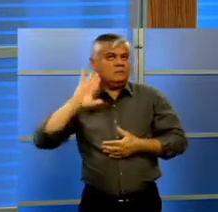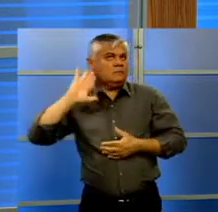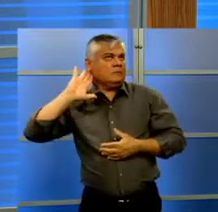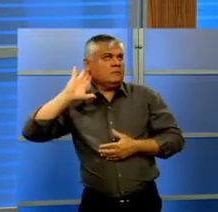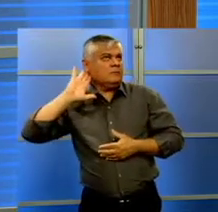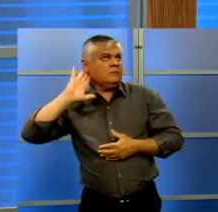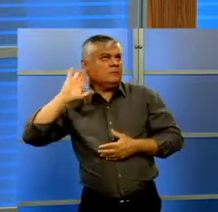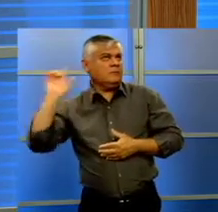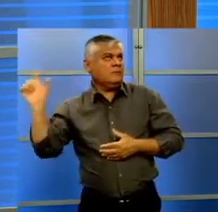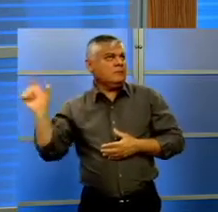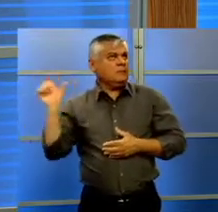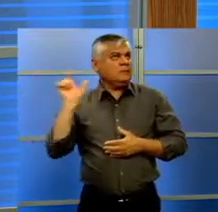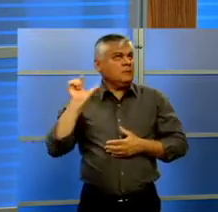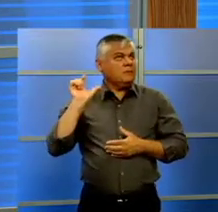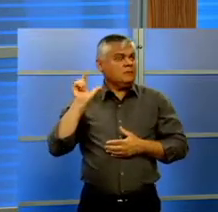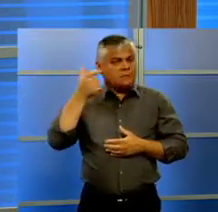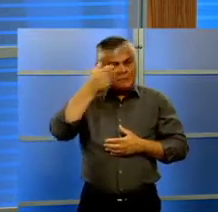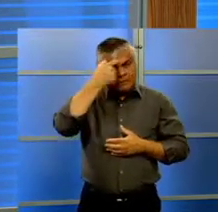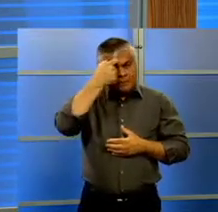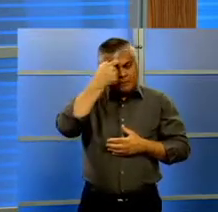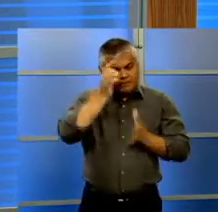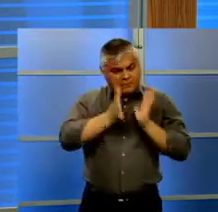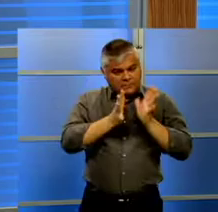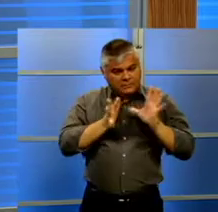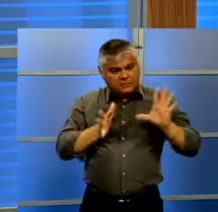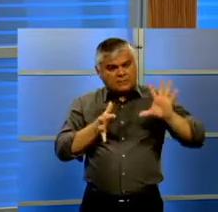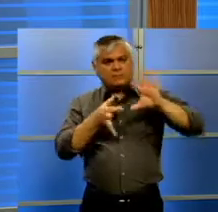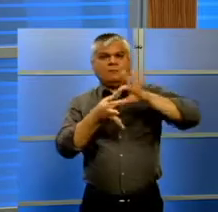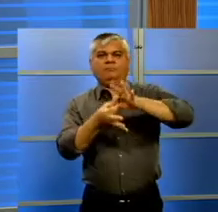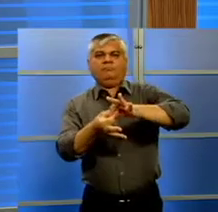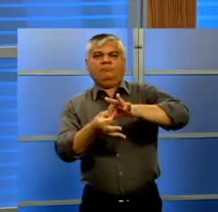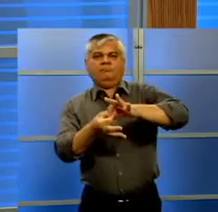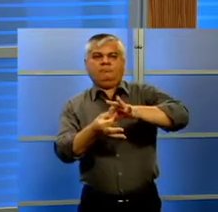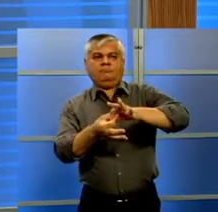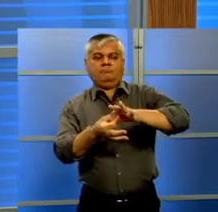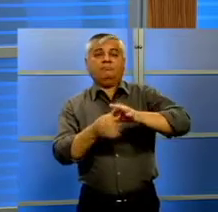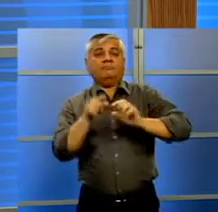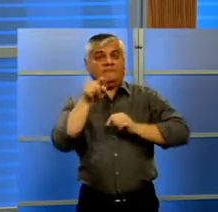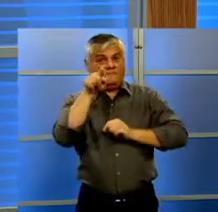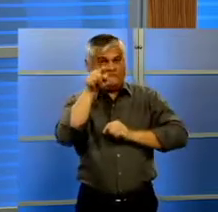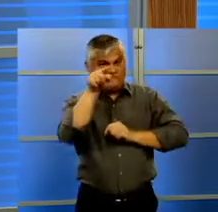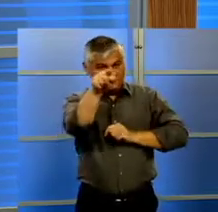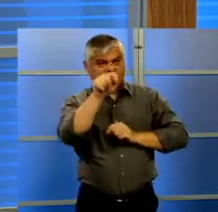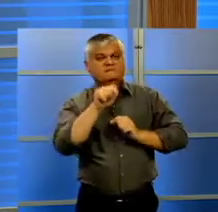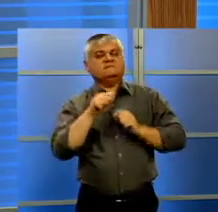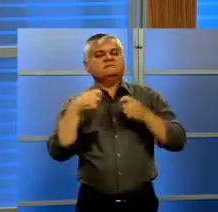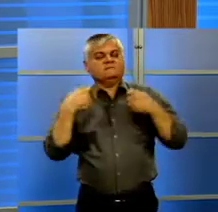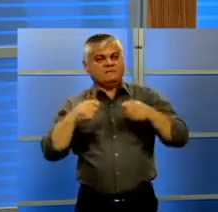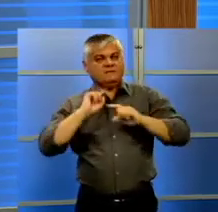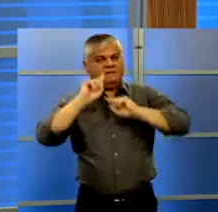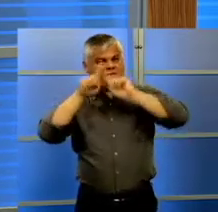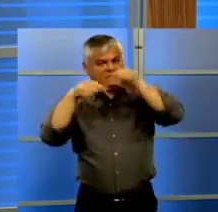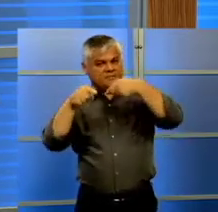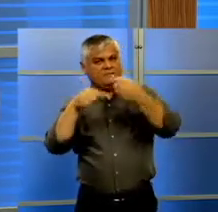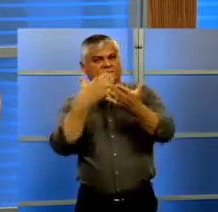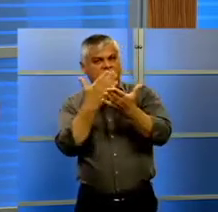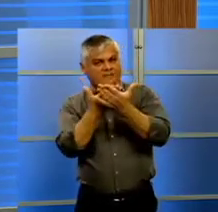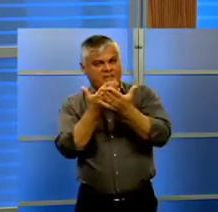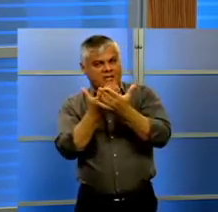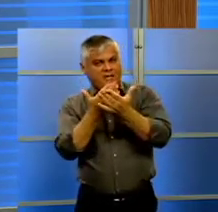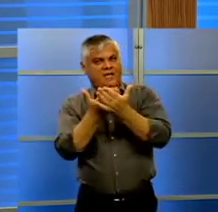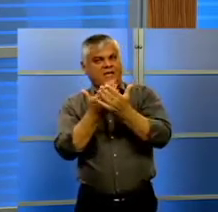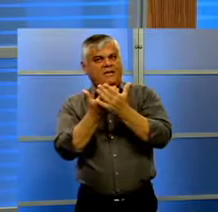os sinônimos, ela precisa conhecer a polissemia. E eu convido a você que na próxima aula venha